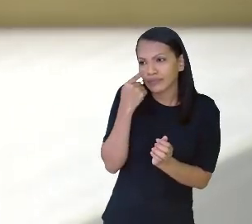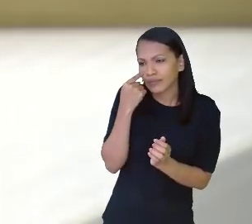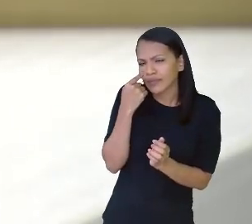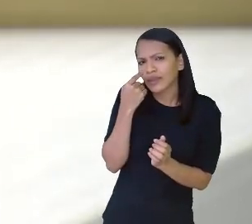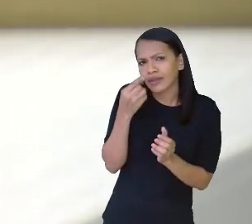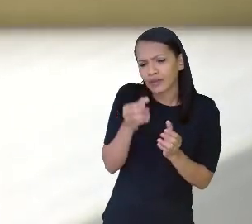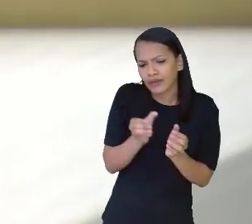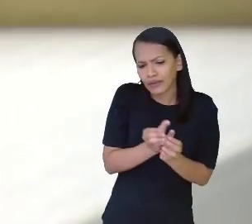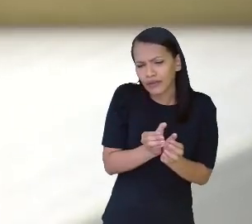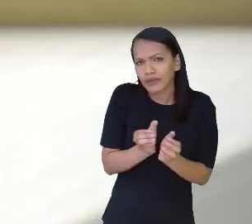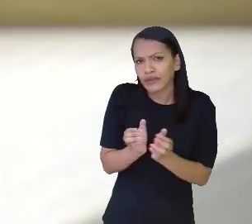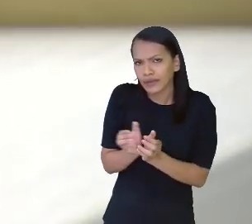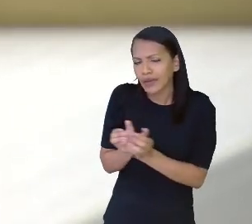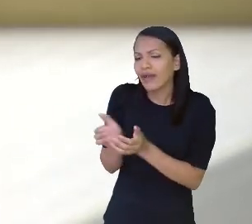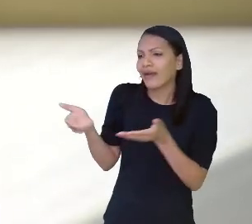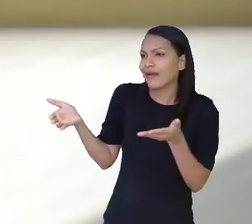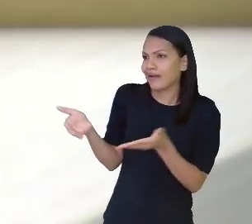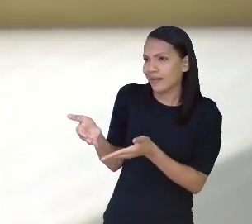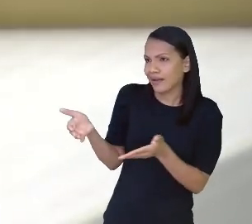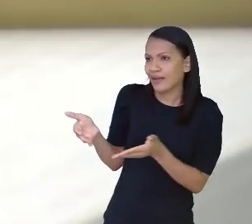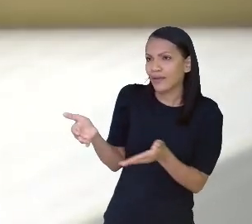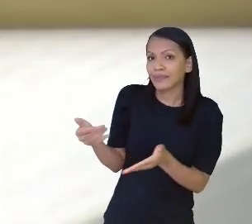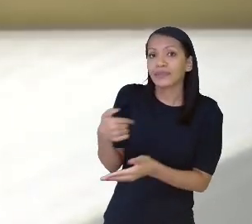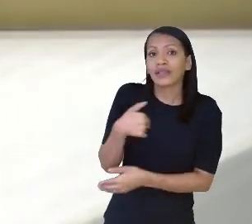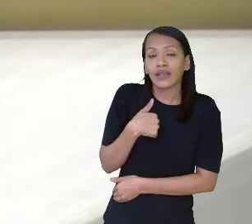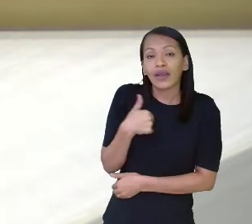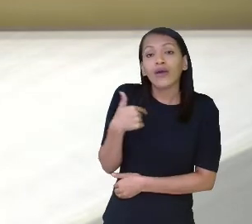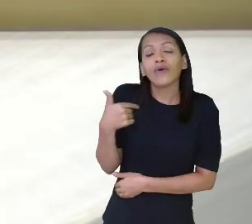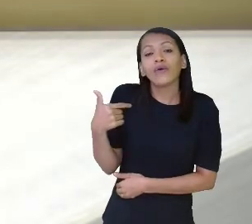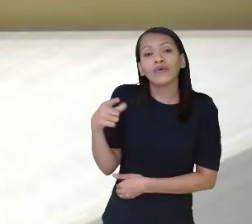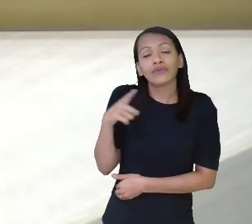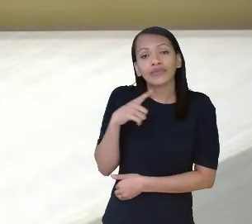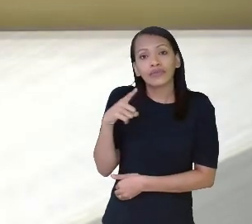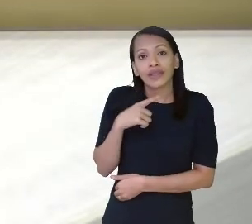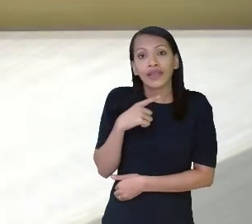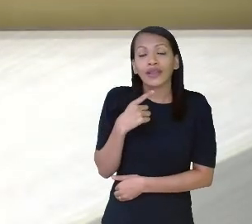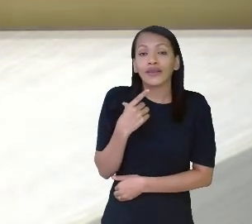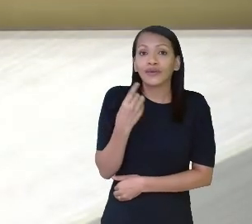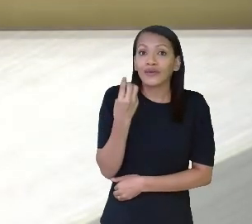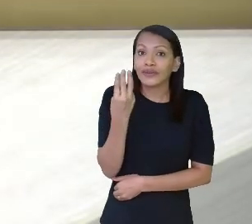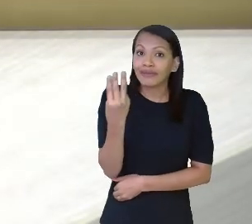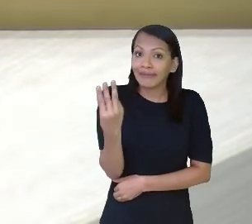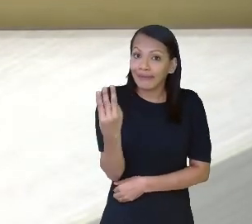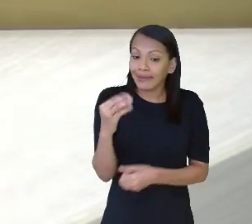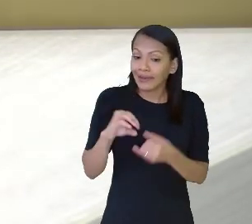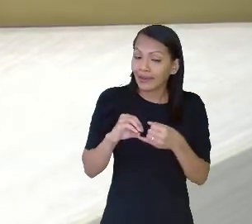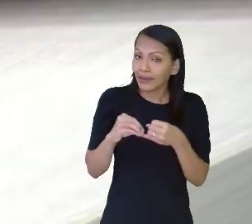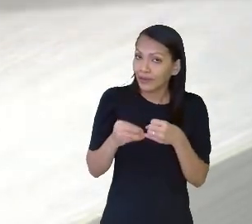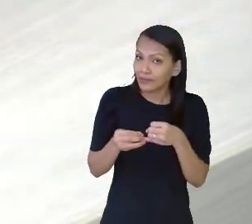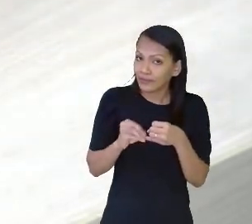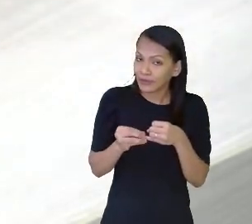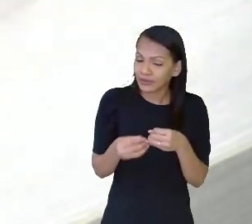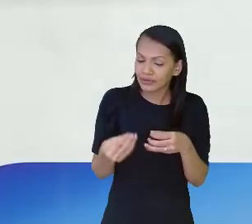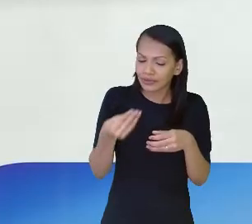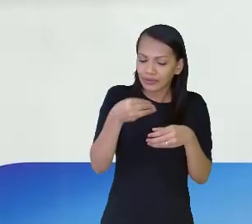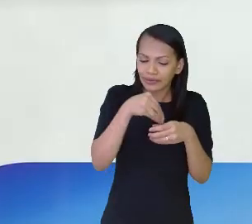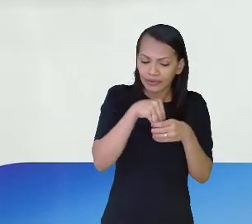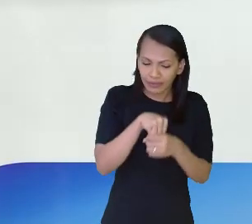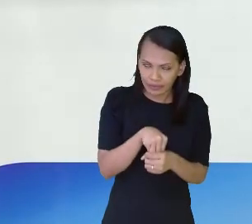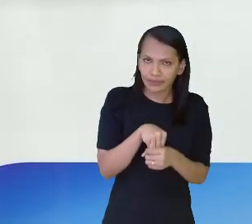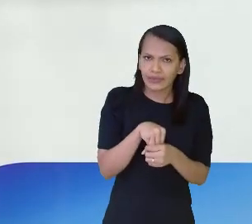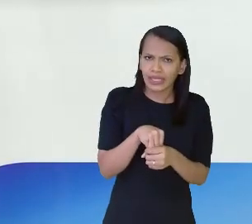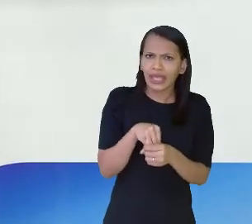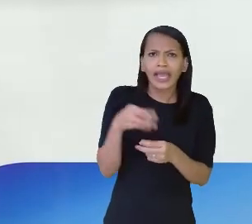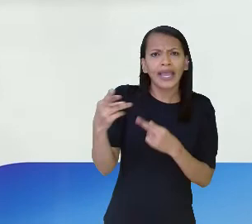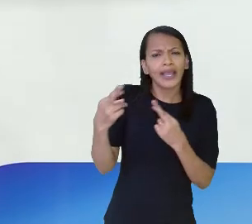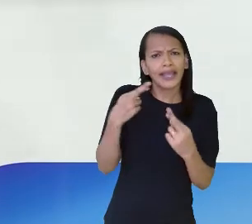aí. Agora, eu tenho 3 pecinhas em cada casa da minha mancala. Responde pra mim no